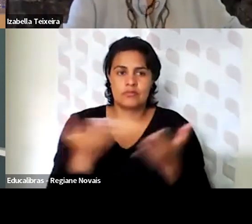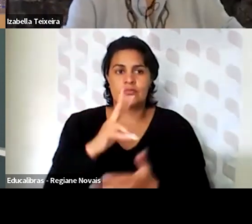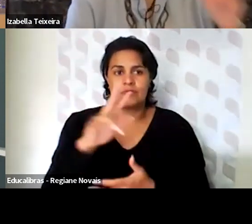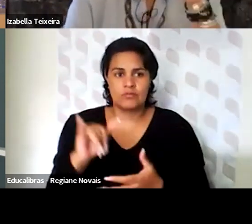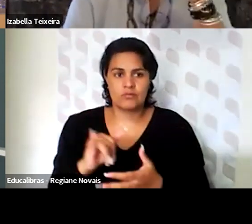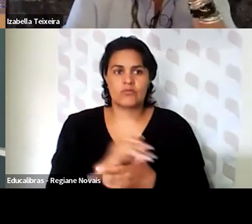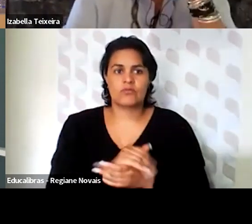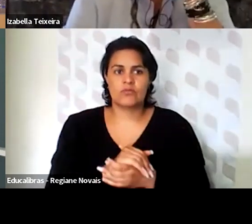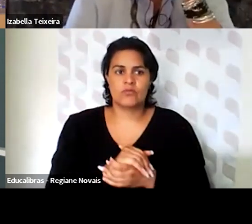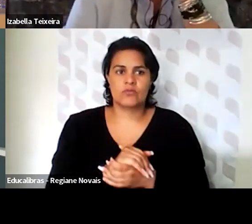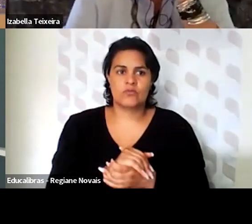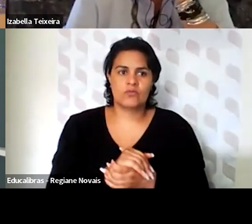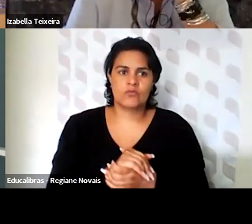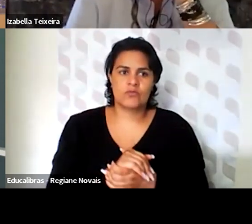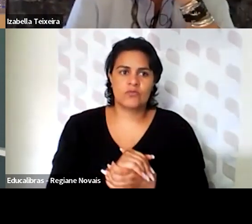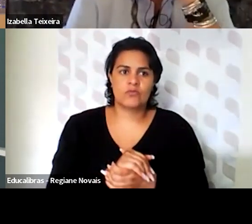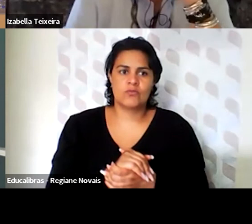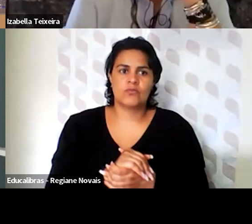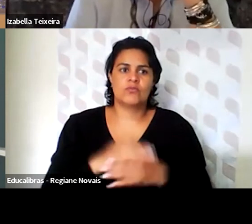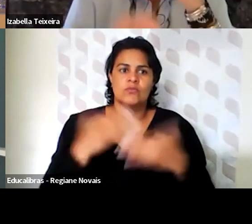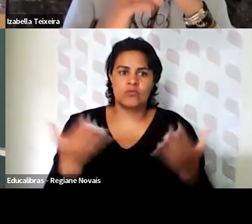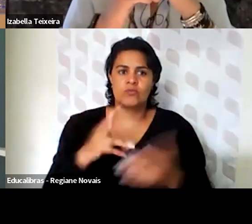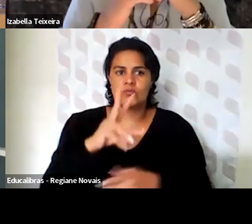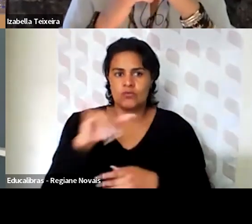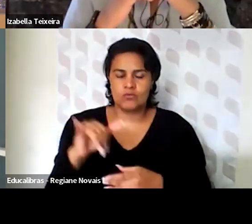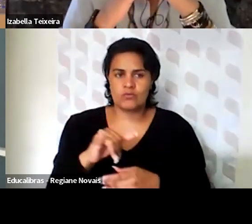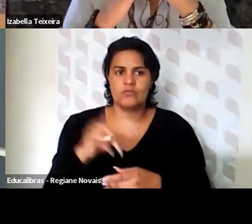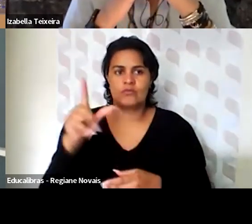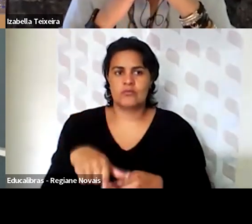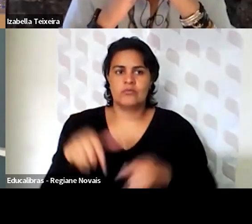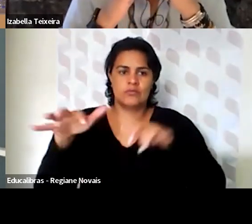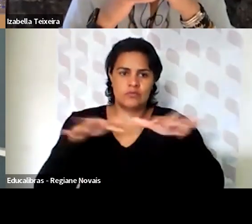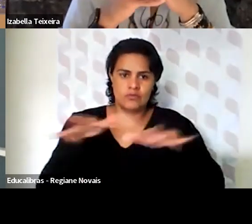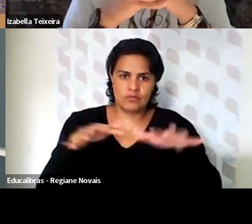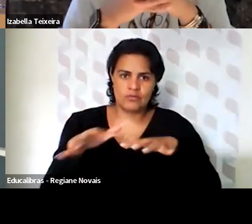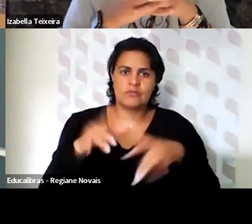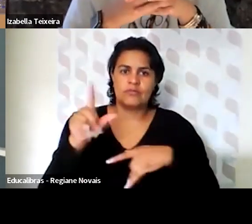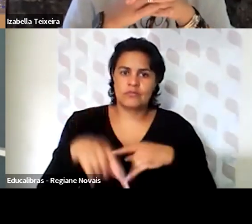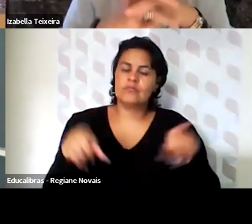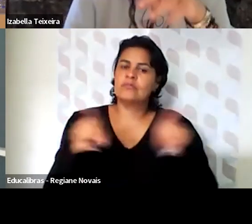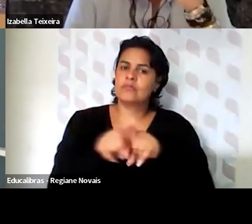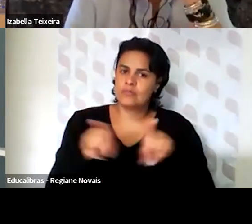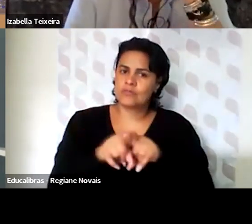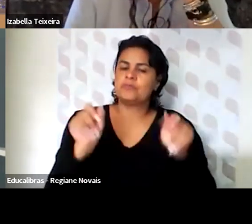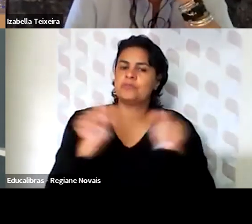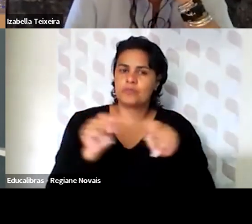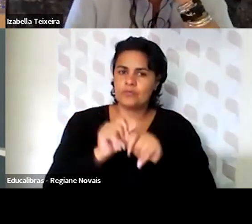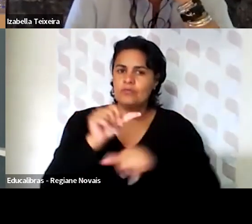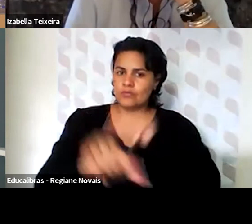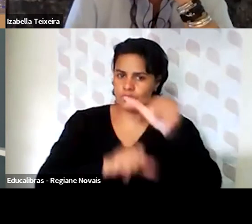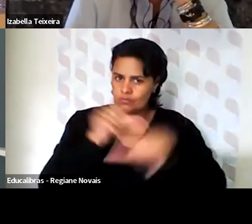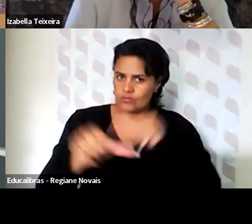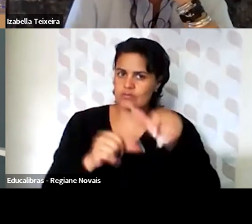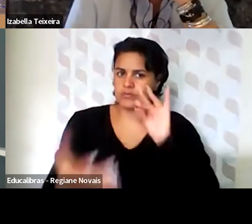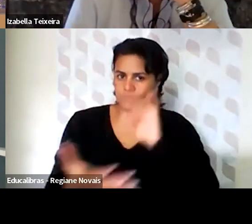bola está em nosso canto, vamos nos mobilizar para também fazer uma mudança junto a esses palestrantes,